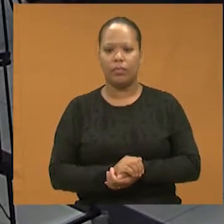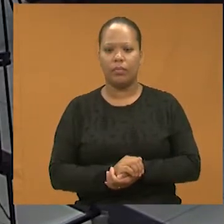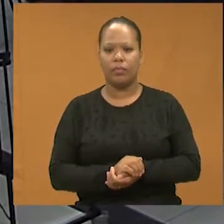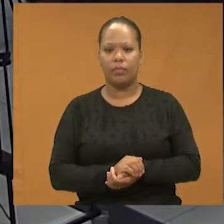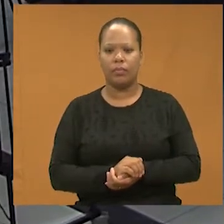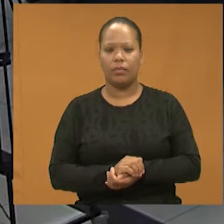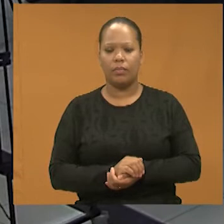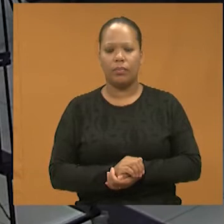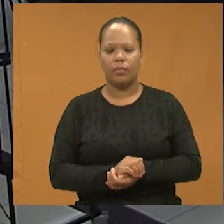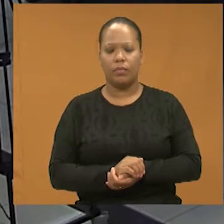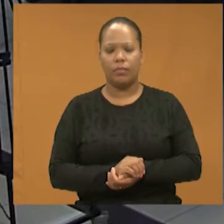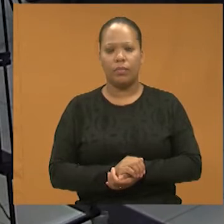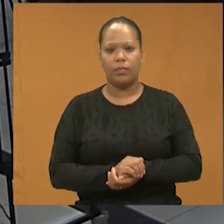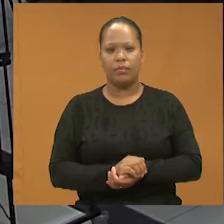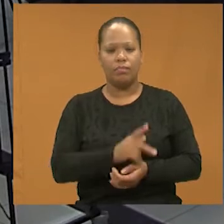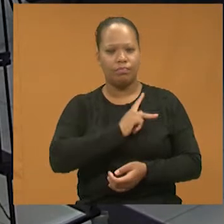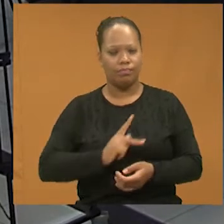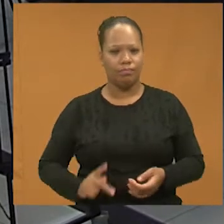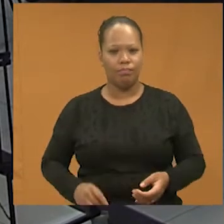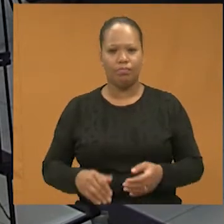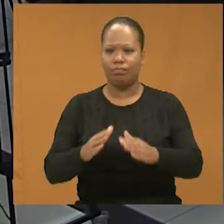Senhor presidente, não temos mais requerimentos.